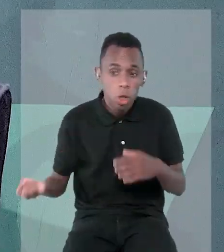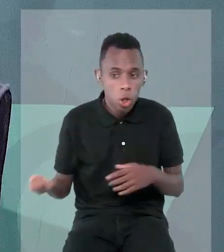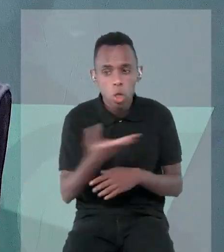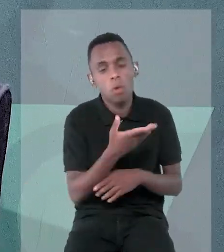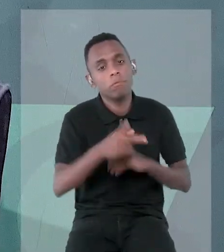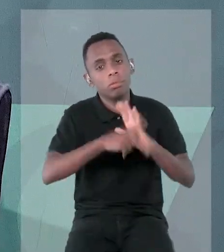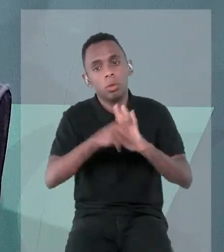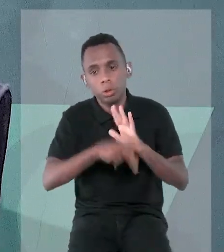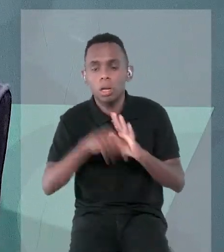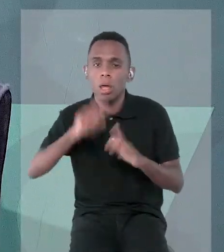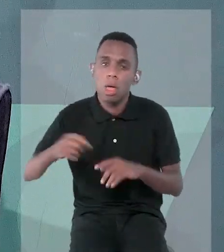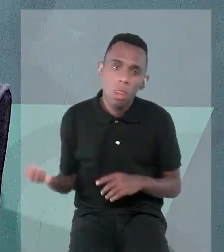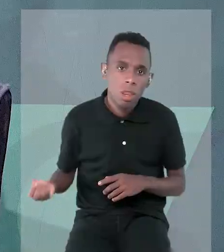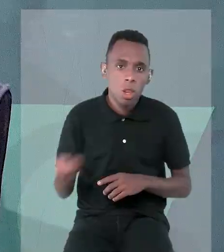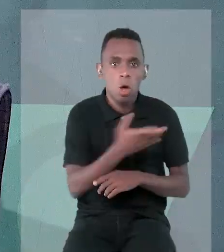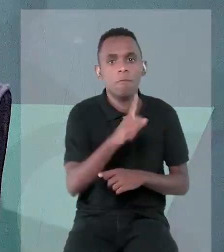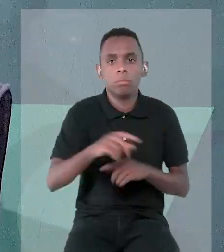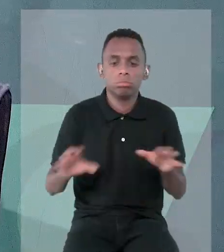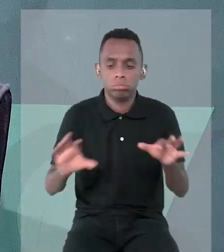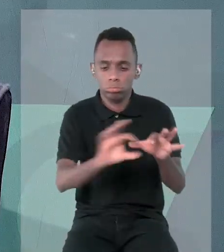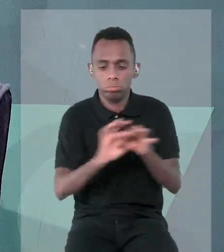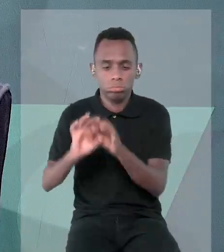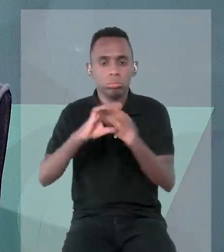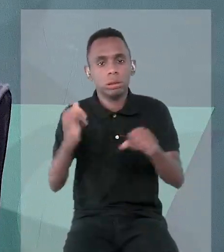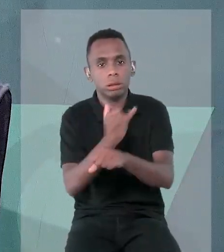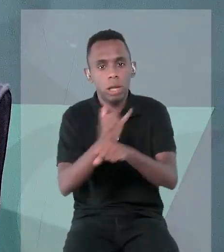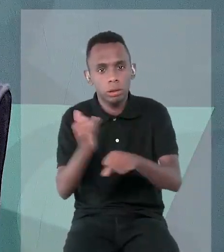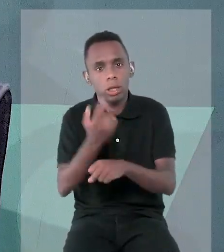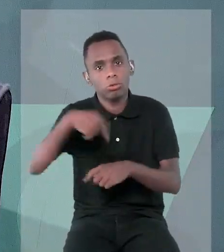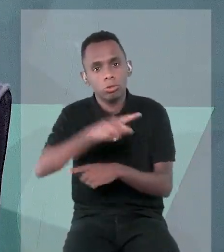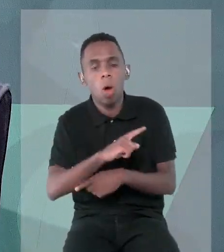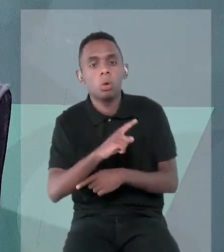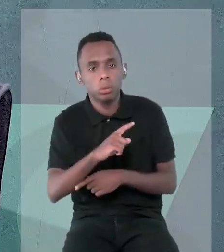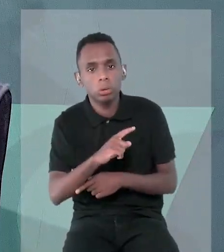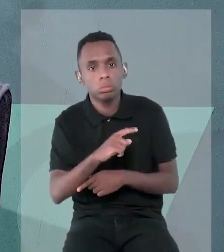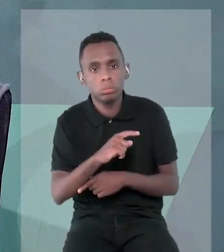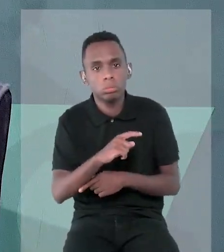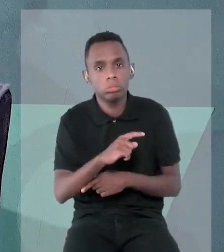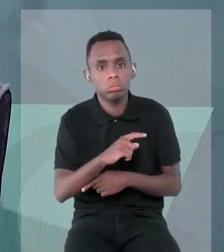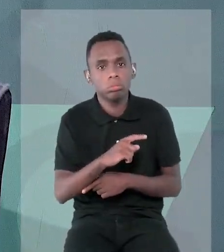programa, né? Então, modelizar o programa é o conjunto de técnicas que nós estamos